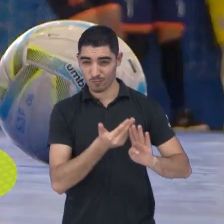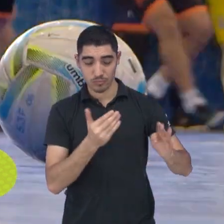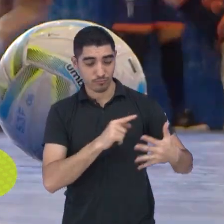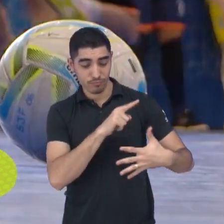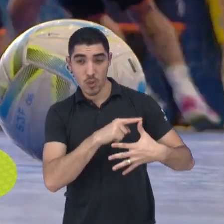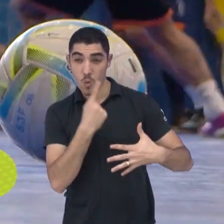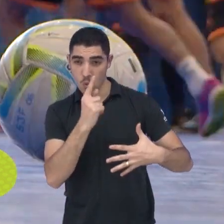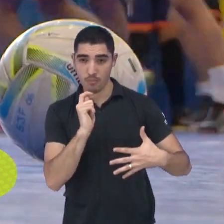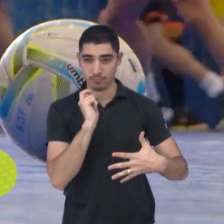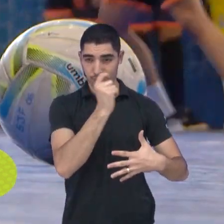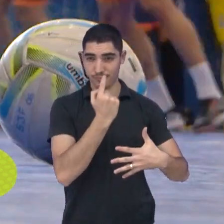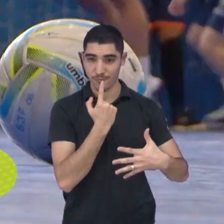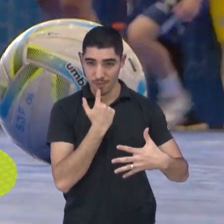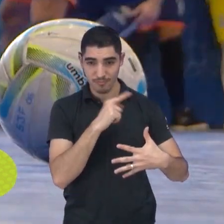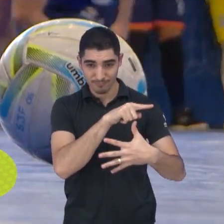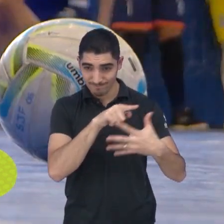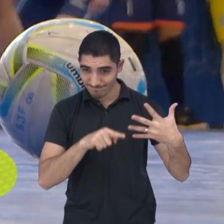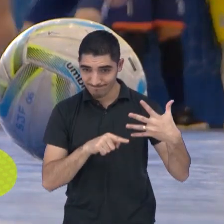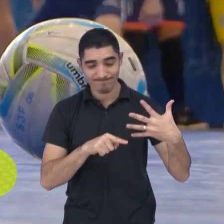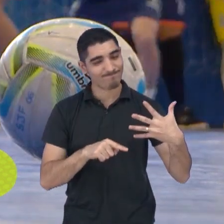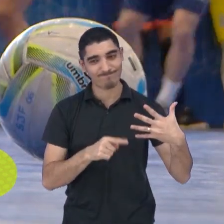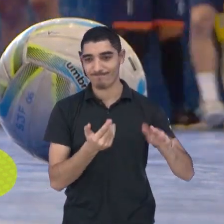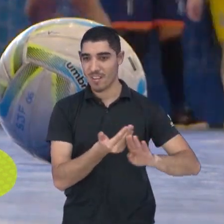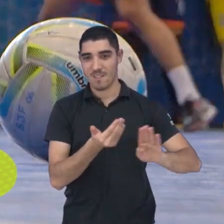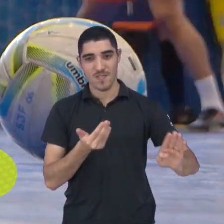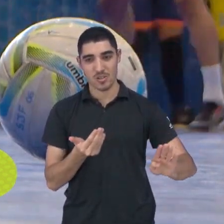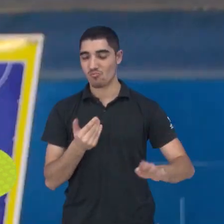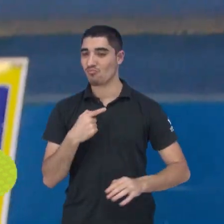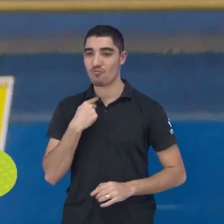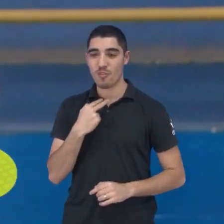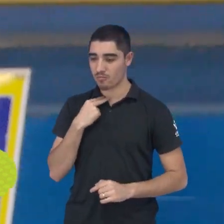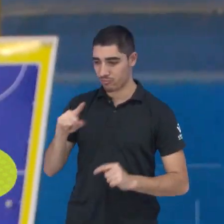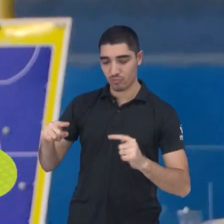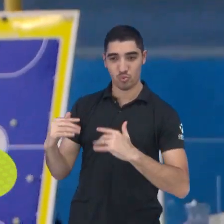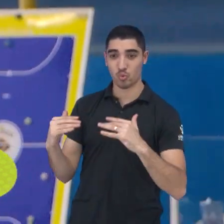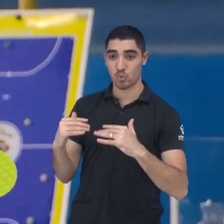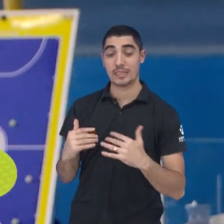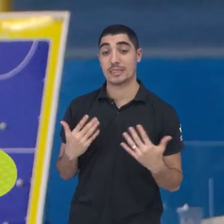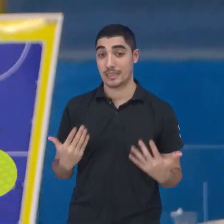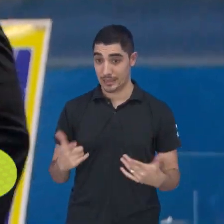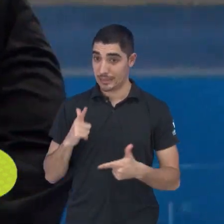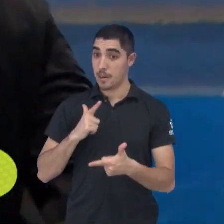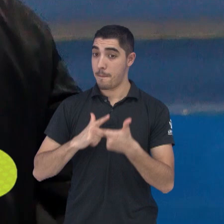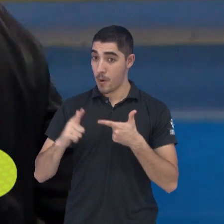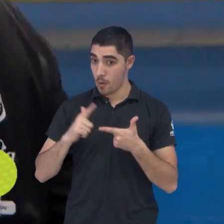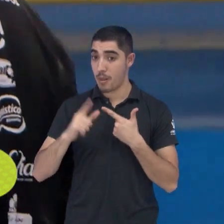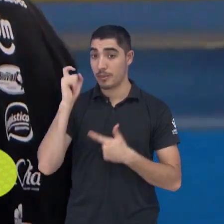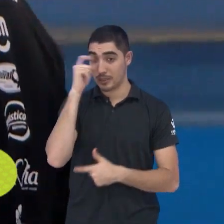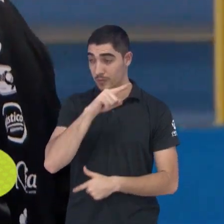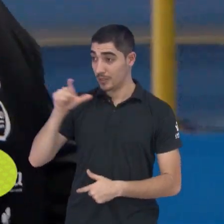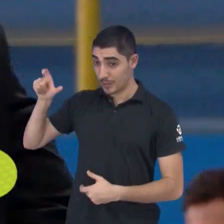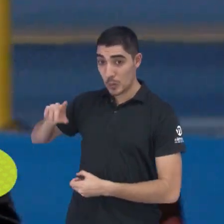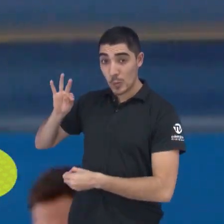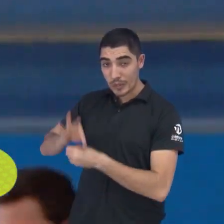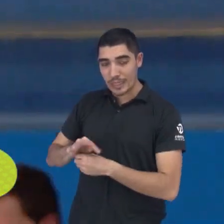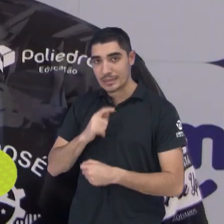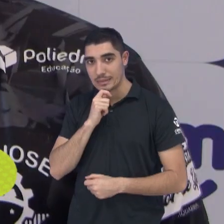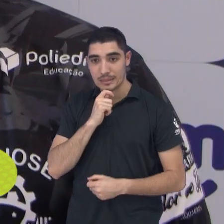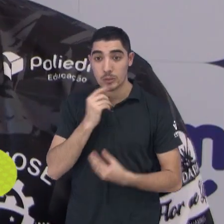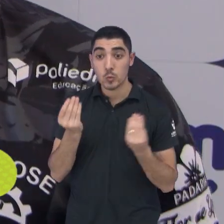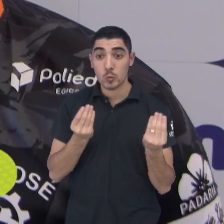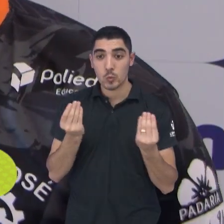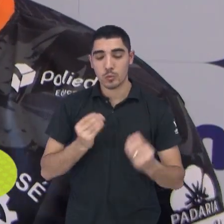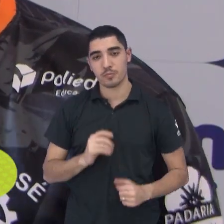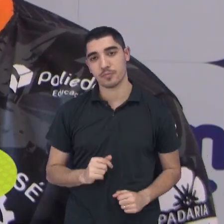suspenso não viajam e desfalcam a equipe nesta rodada. Um problema e tanto para o técnico Gabriel Oliveira.